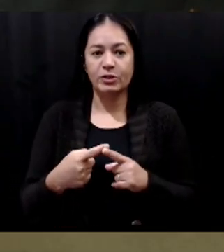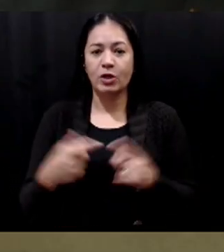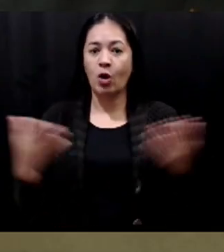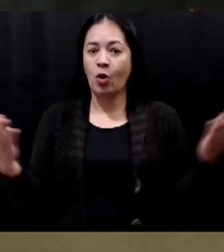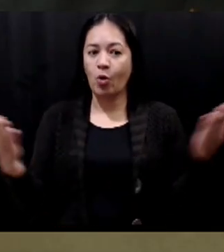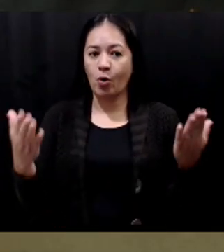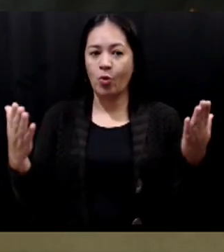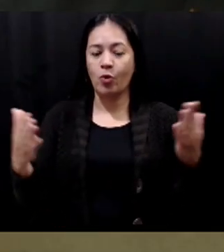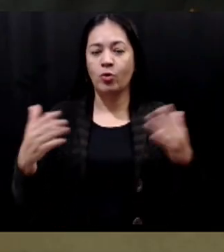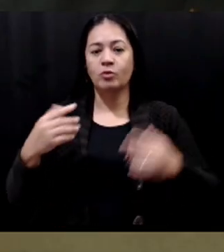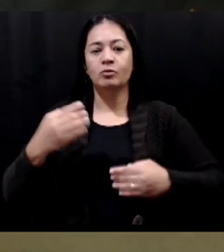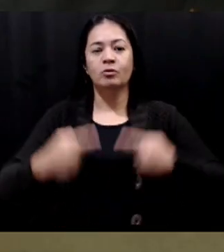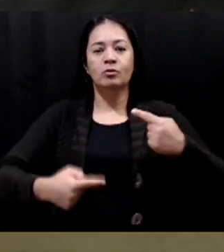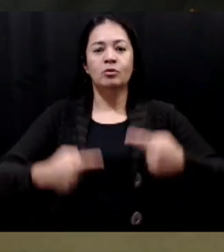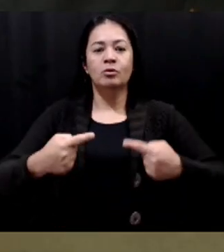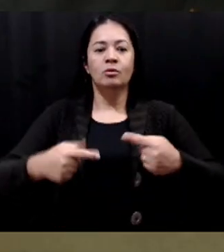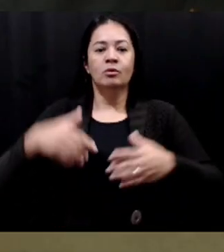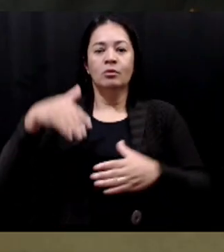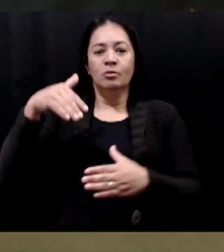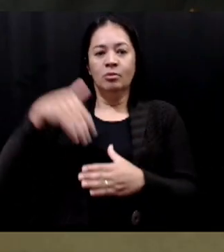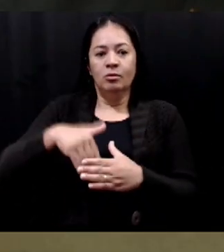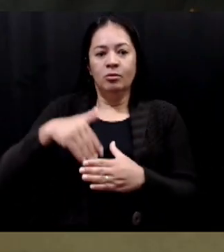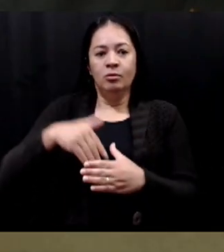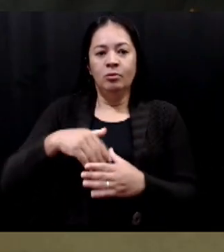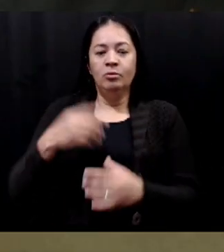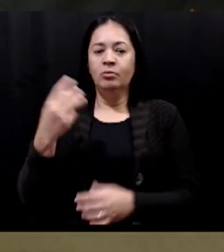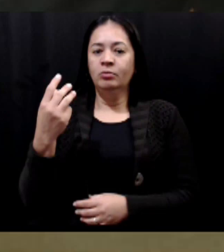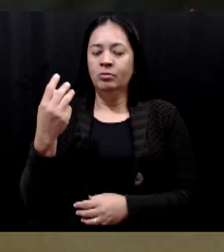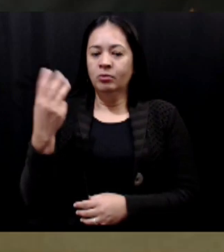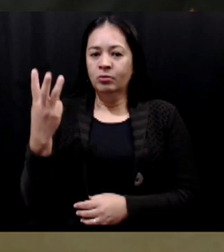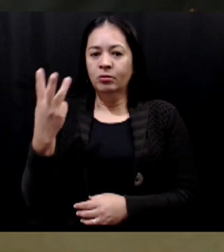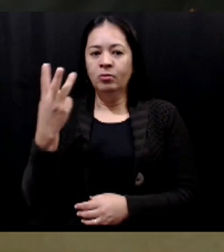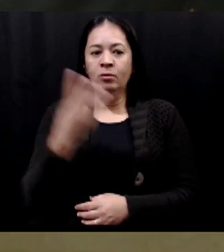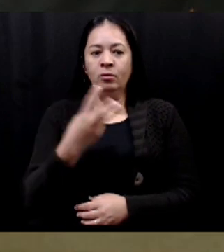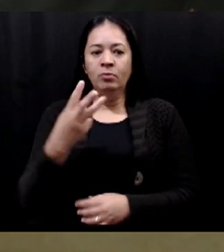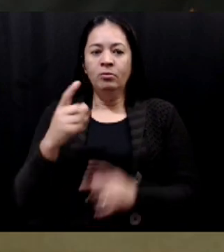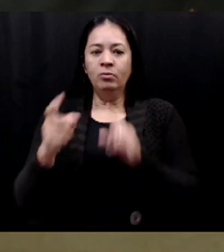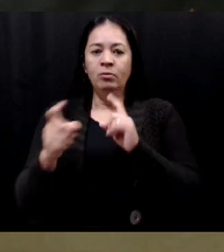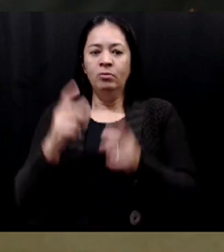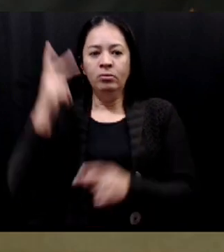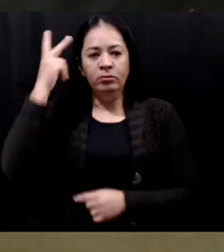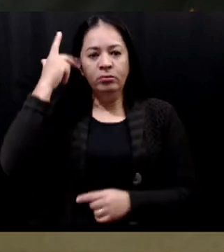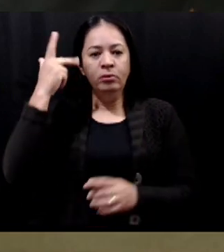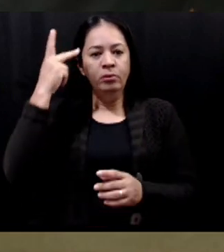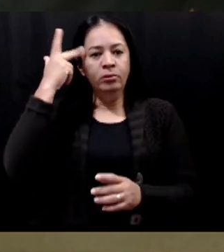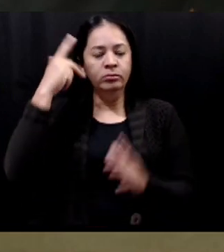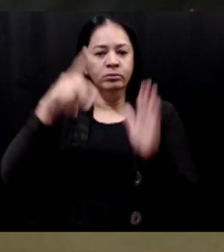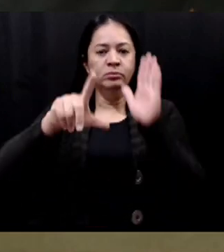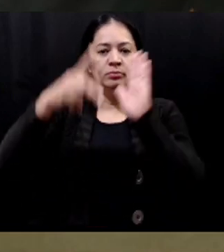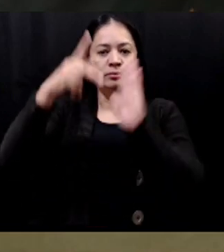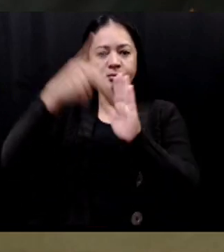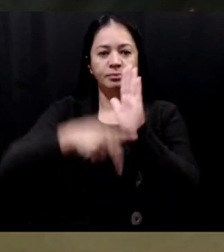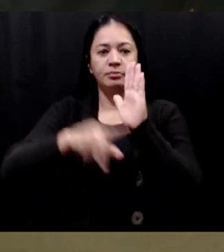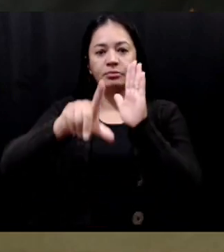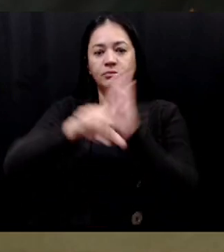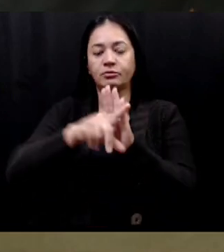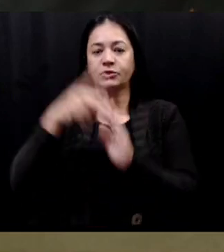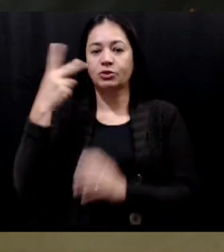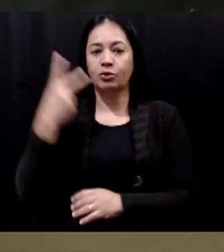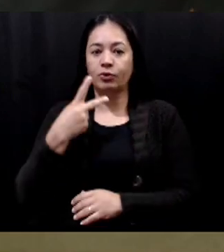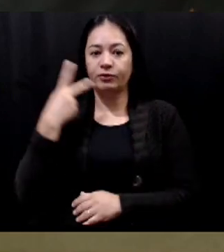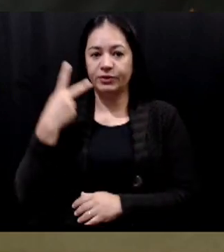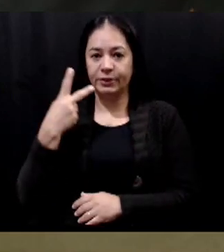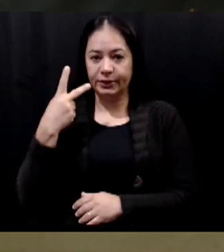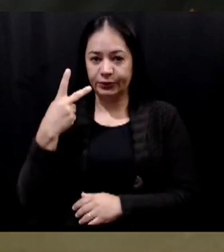na 33ª reunião ordinária, um projeto de lei de autoria do vereador Otto Alejandro, que propõe alterações na